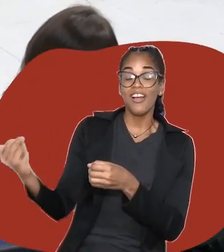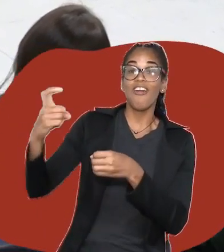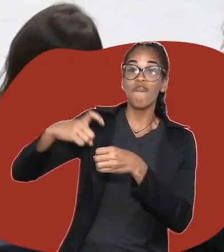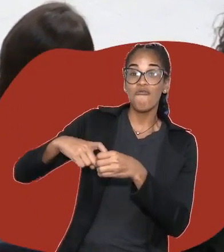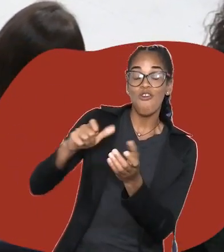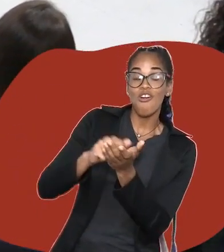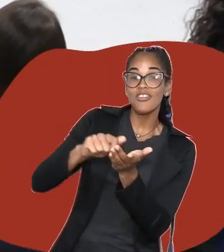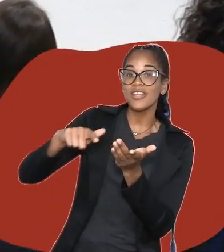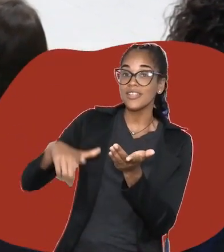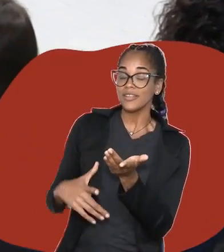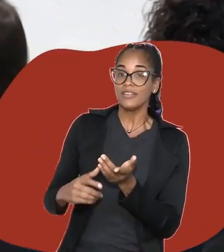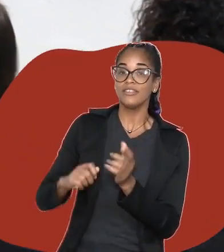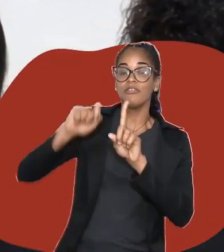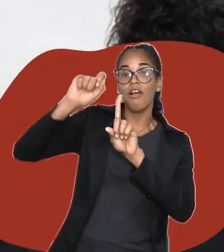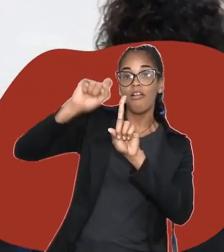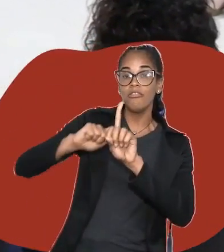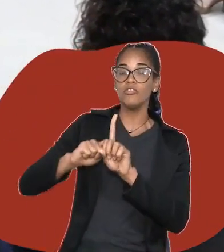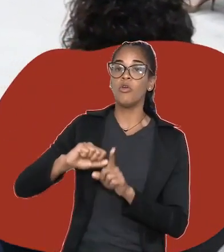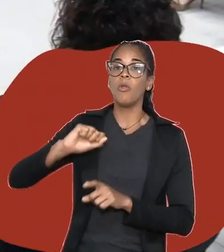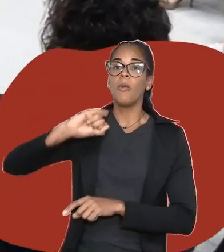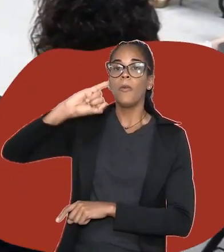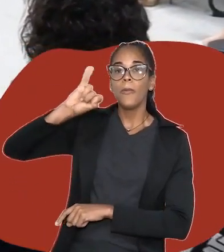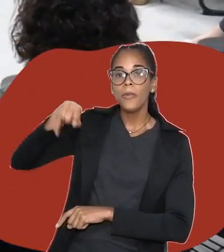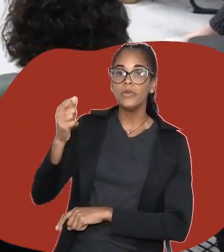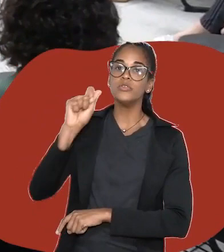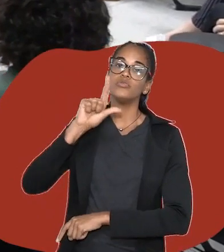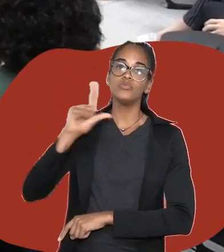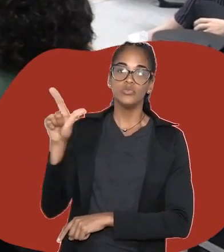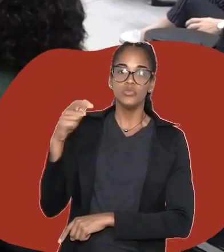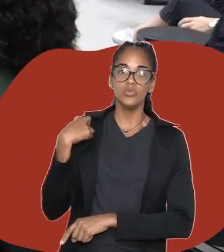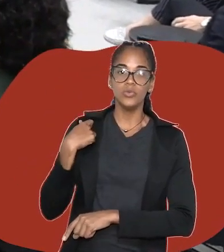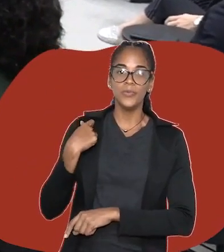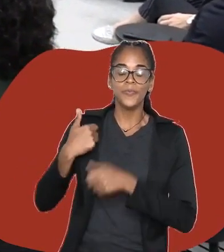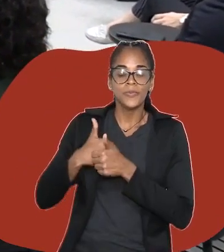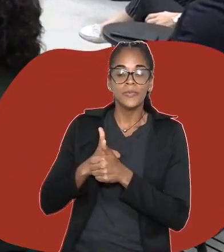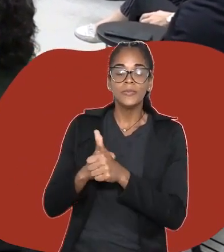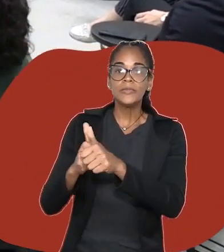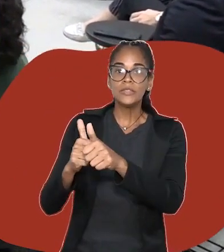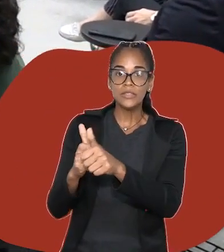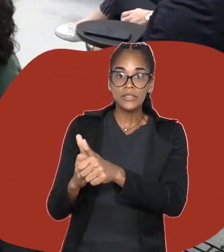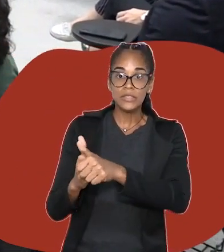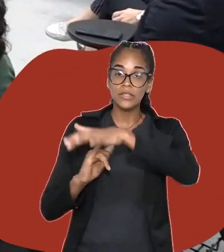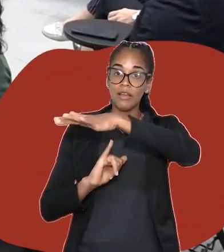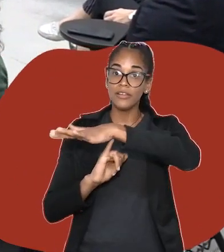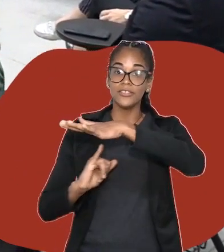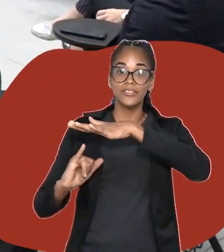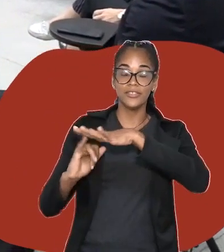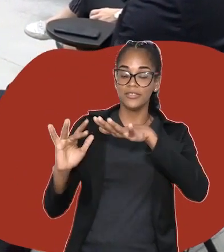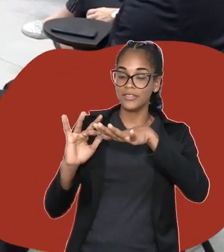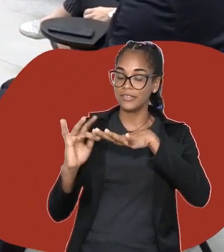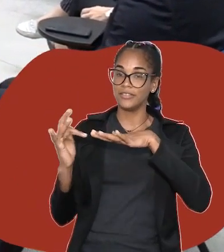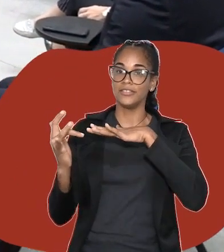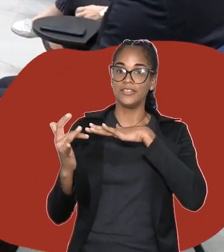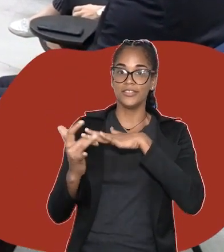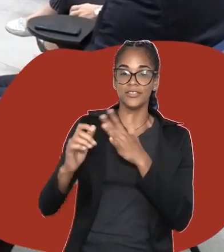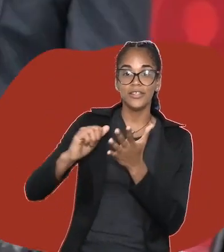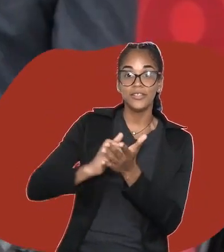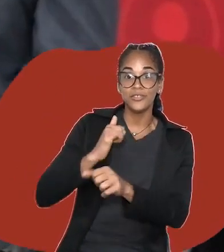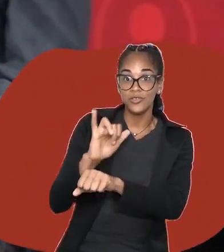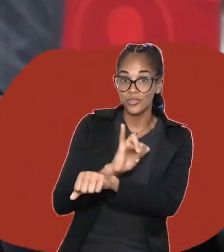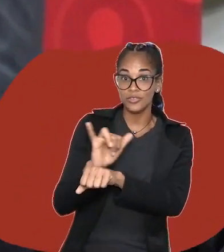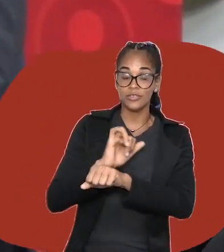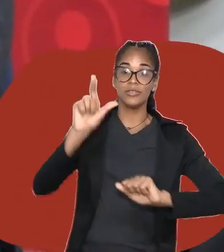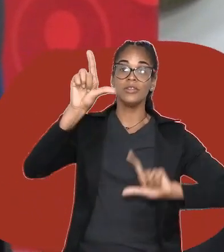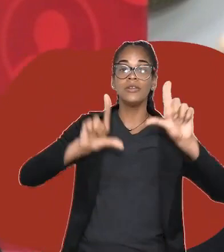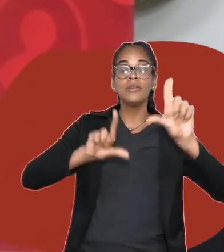deverá retornar suas atividades já no segundo semestre do ano, a partir de julho. Siga a instituição nas redes sociais e